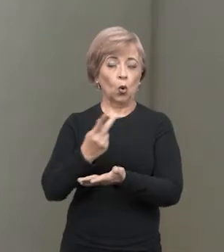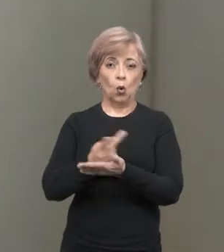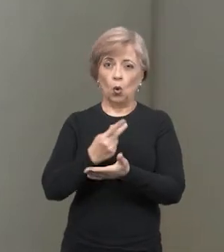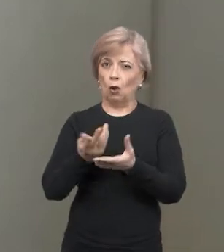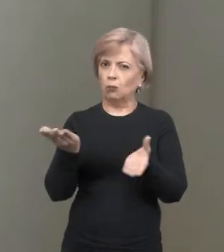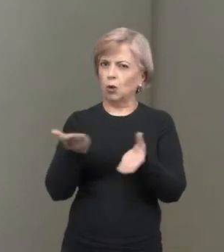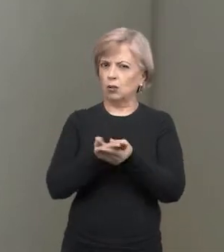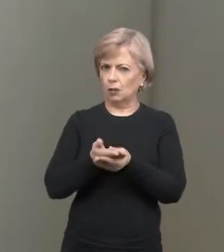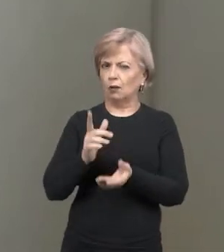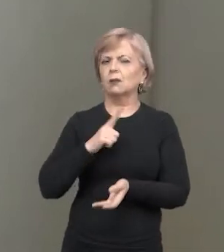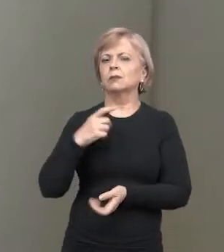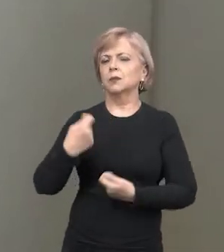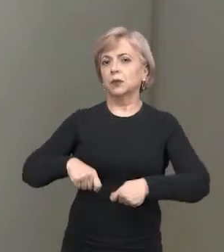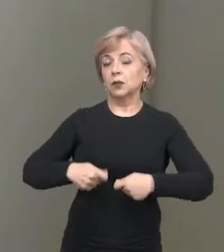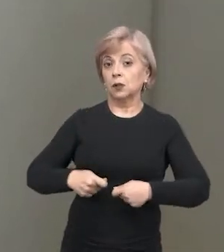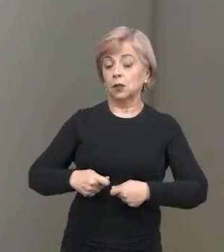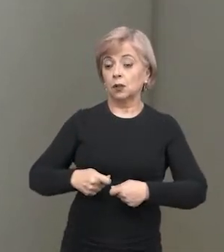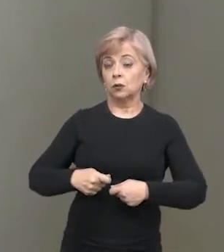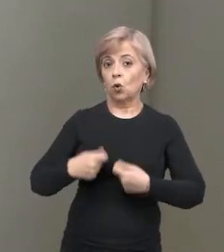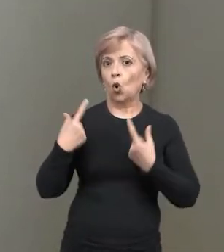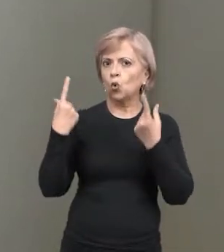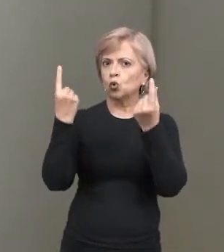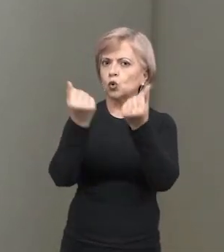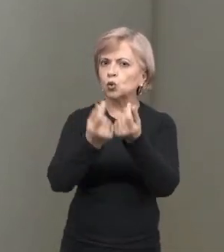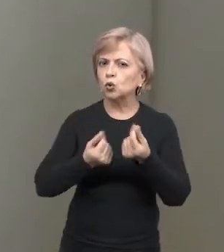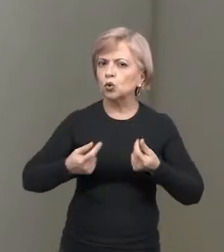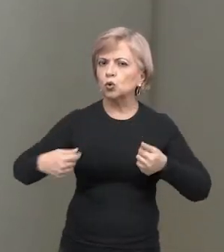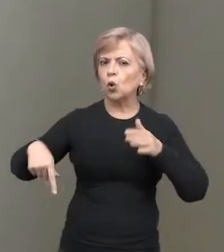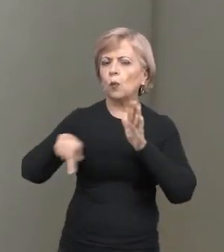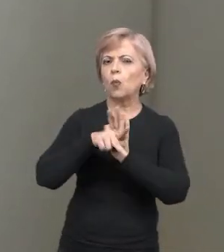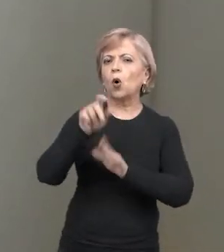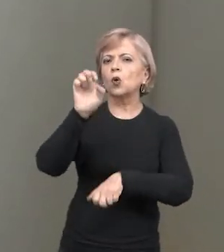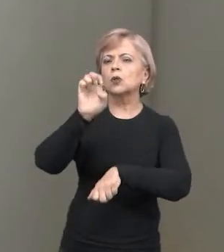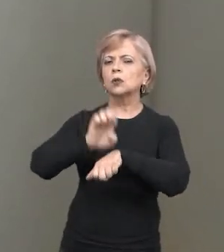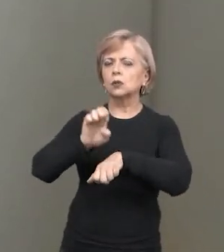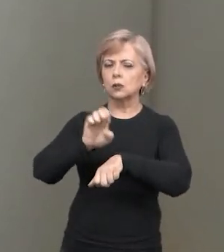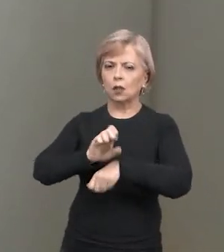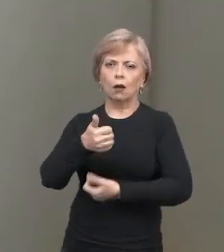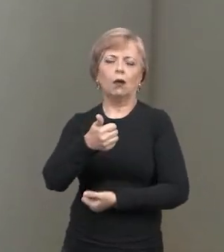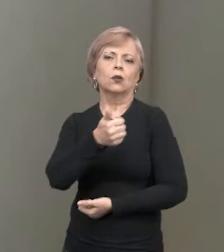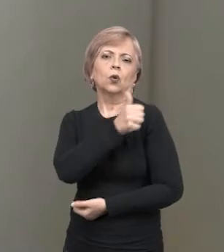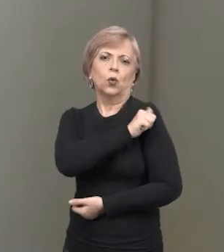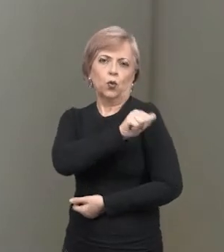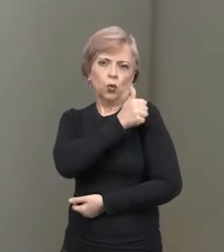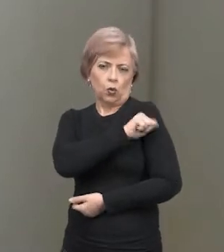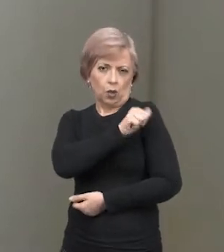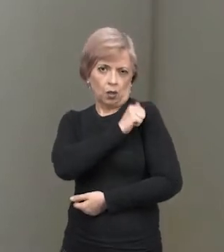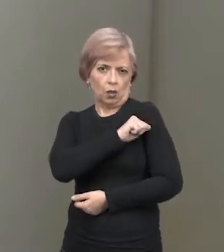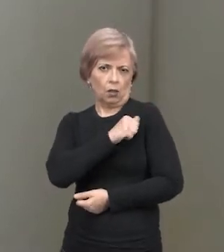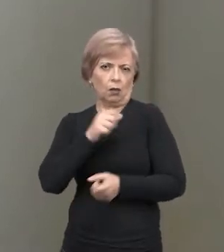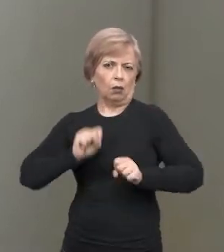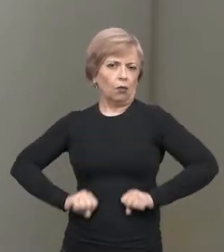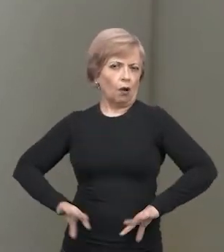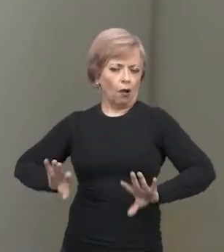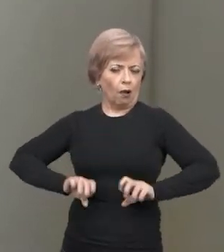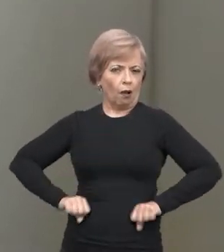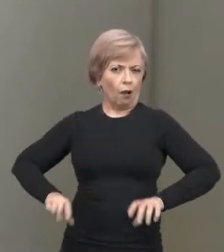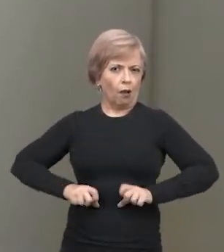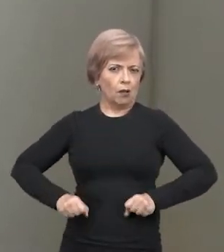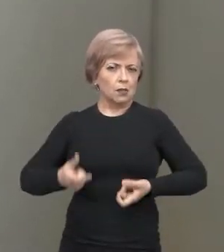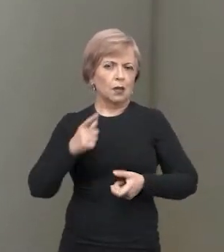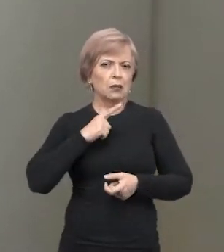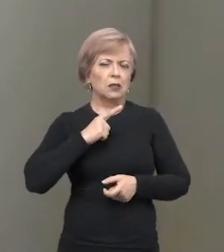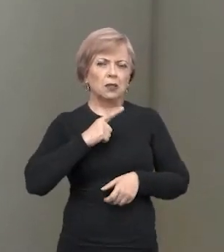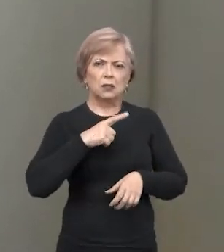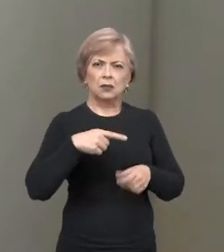como destinatário final o Tesouro do Estado do Rio de Janeiro, o erário, os cofres públicos estaduais, cofres públicos esses que estão